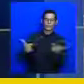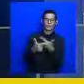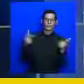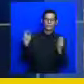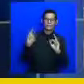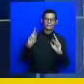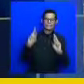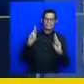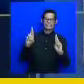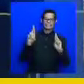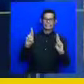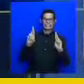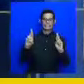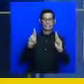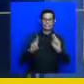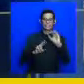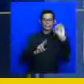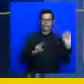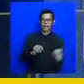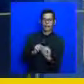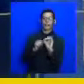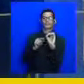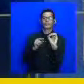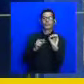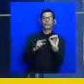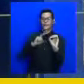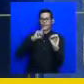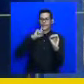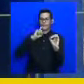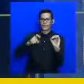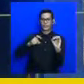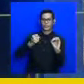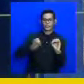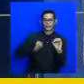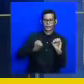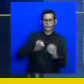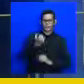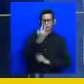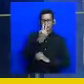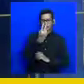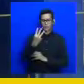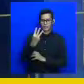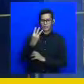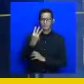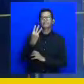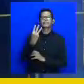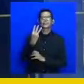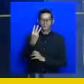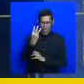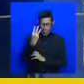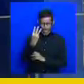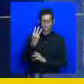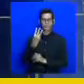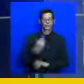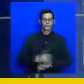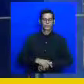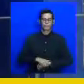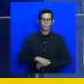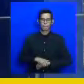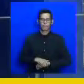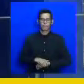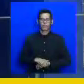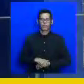sorte, o sorteio está começando. O primeiro número chegando, bola verde 23. Verde número 23.